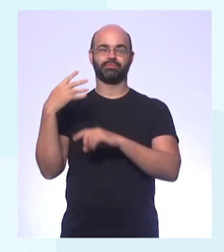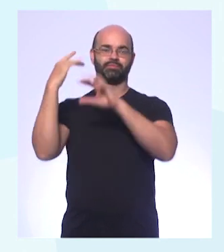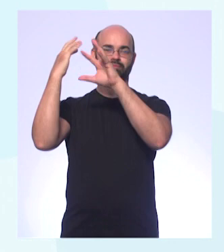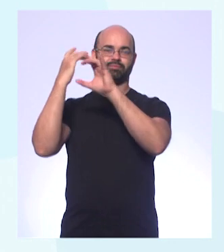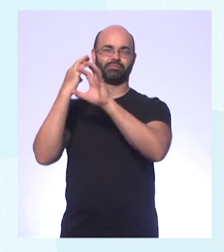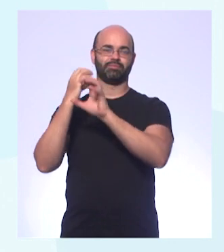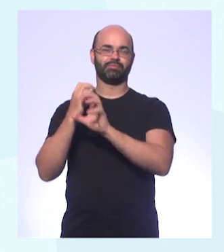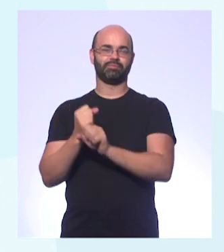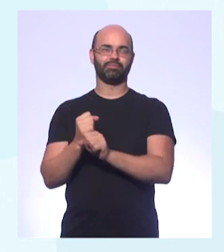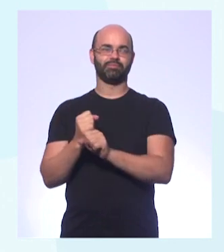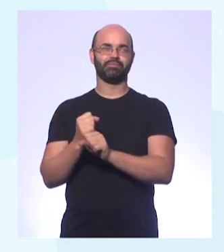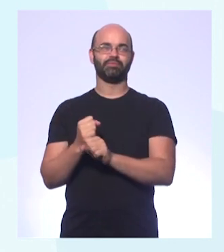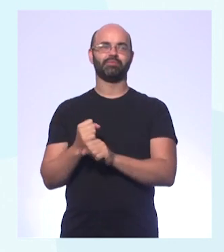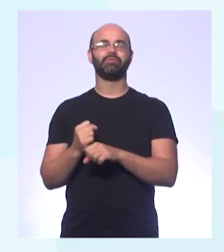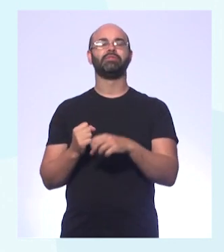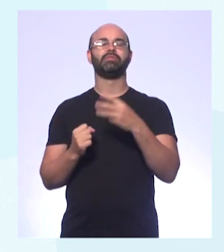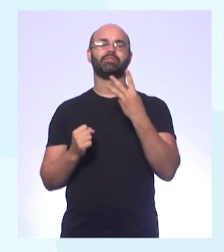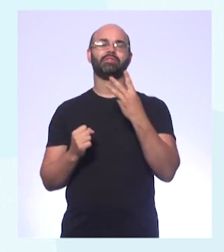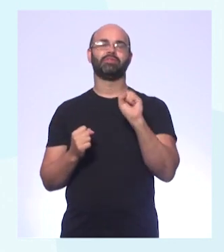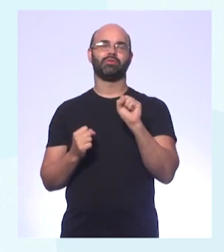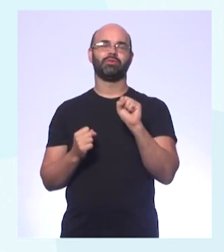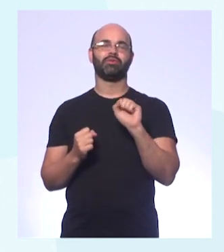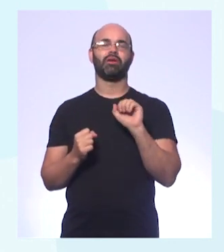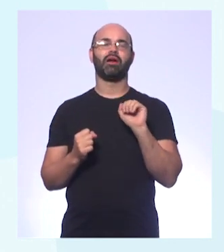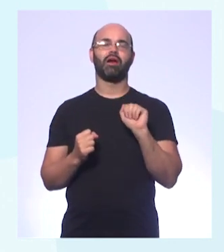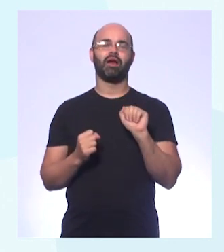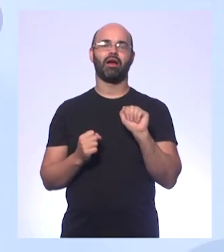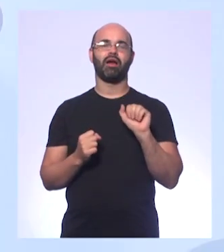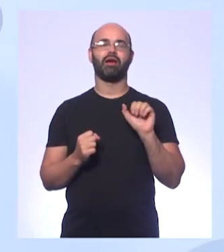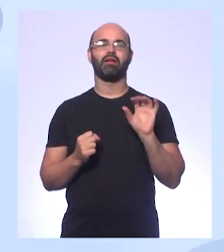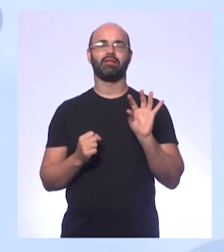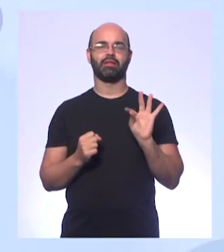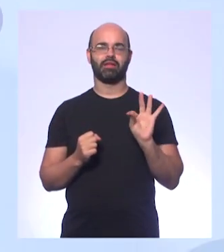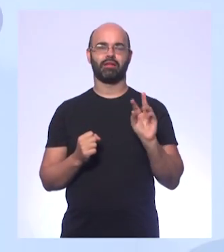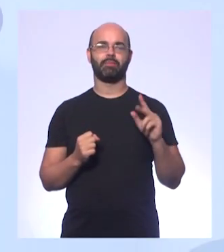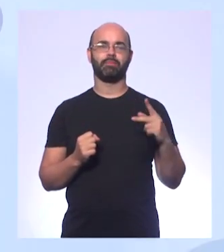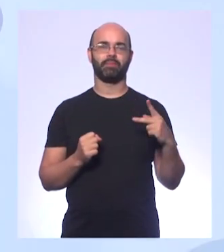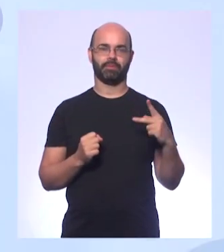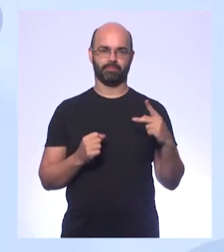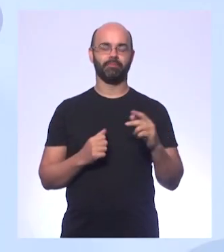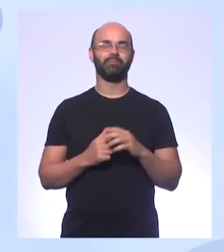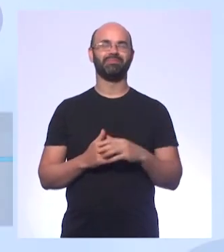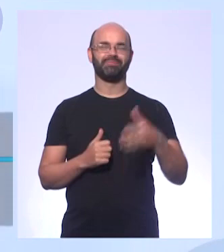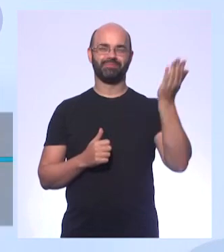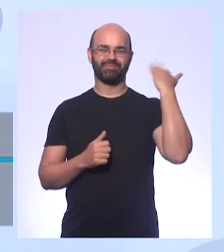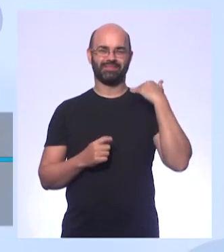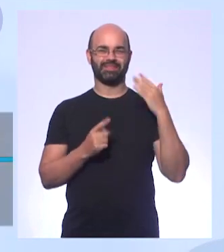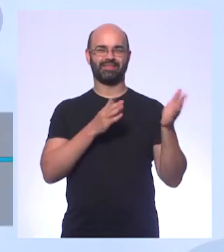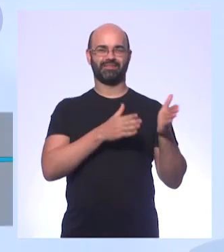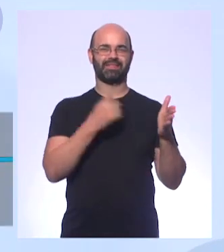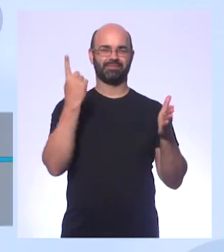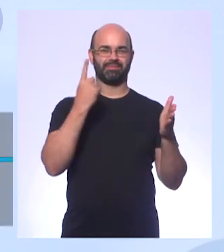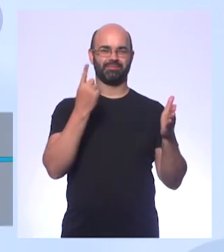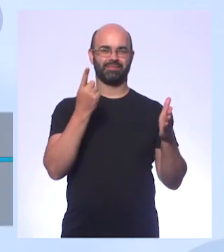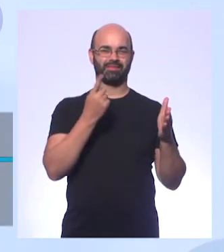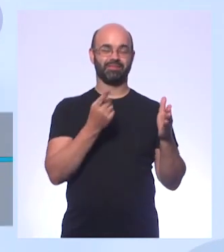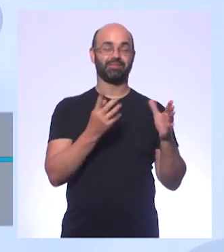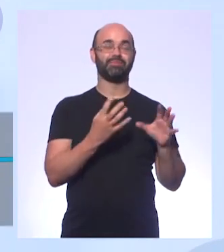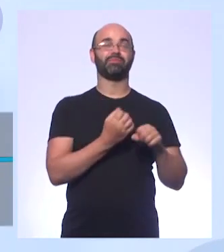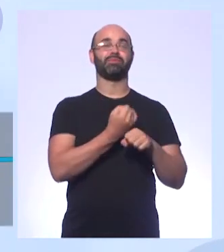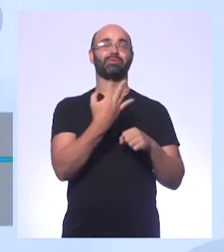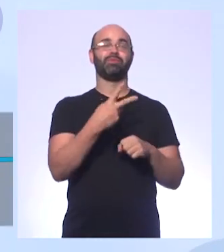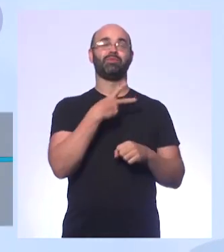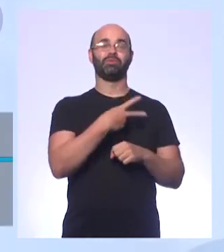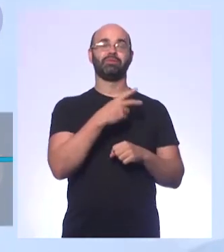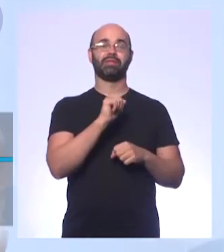fases, a gente vai ter um total de 38 ATP. Lembra que na primeira fase, a gente teve um saldo só de 2 ATPs? Então,